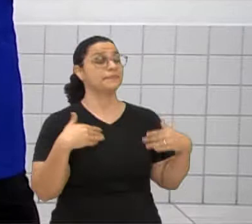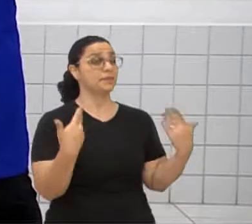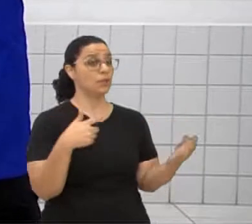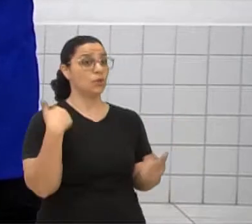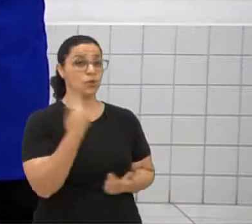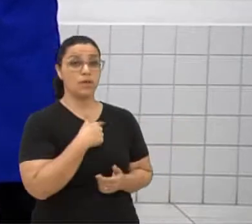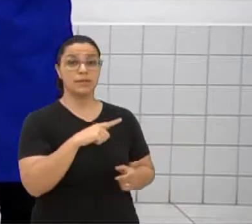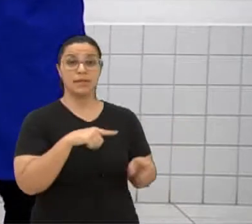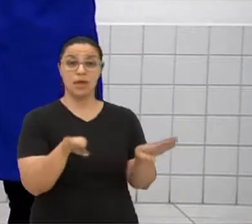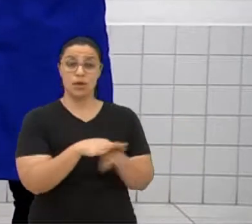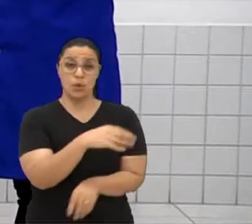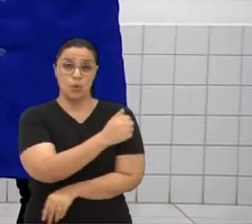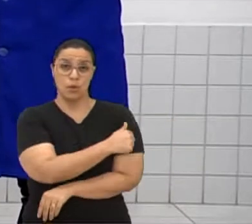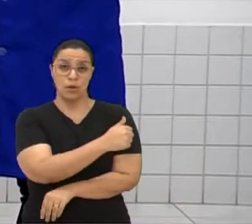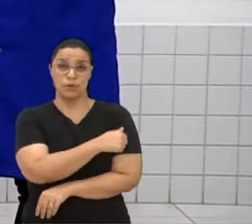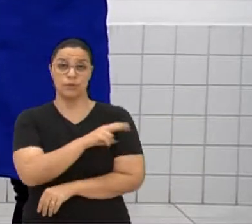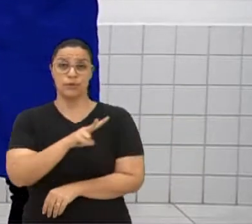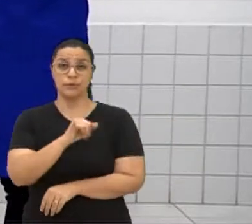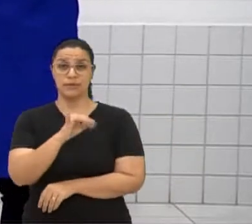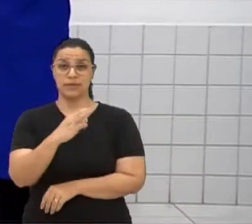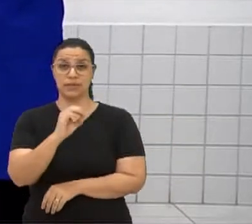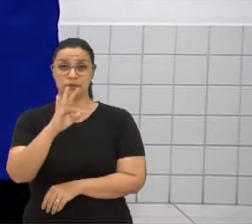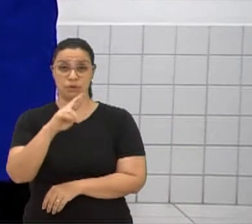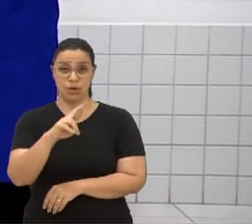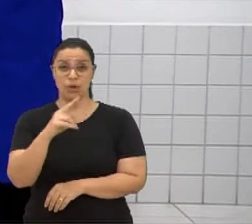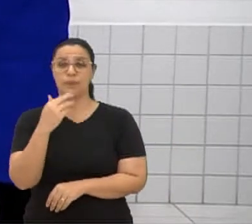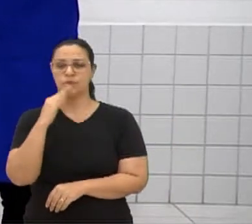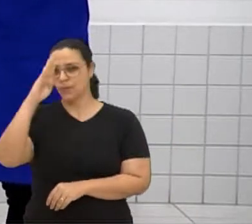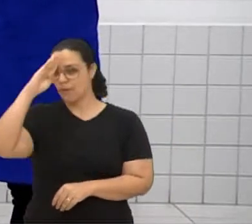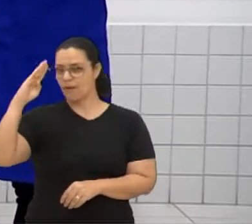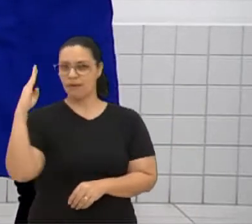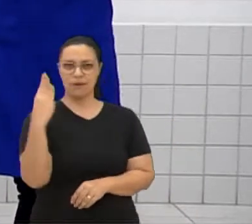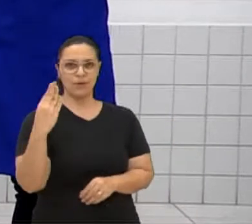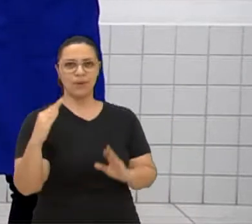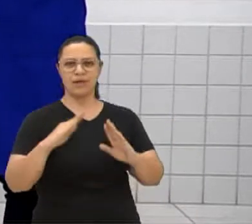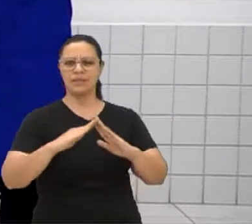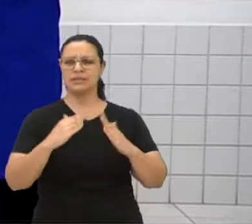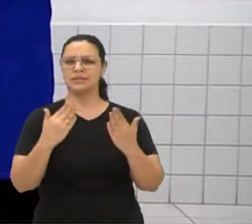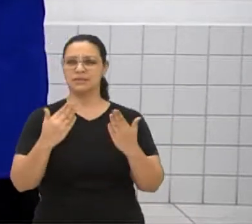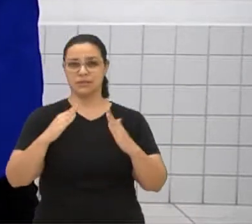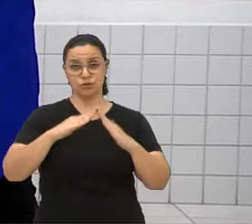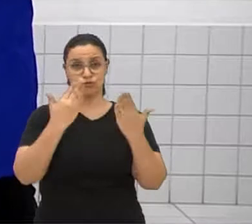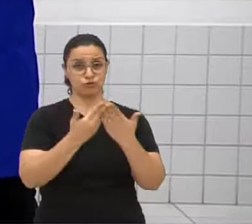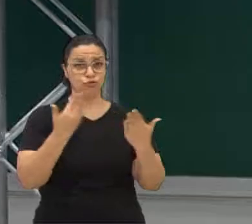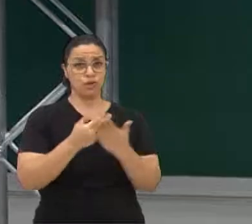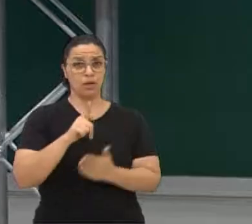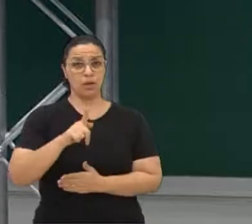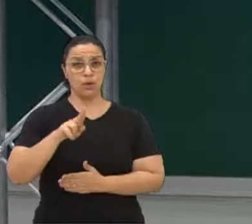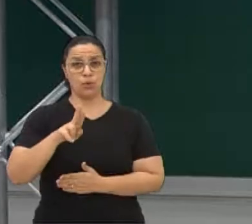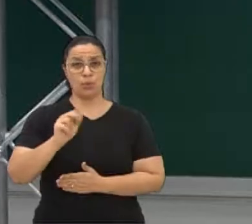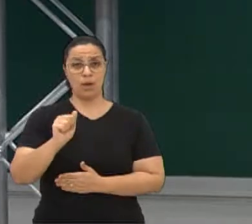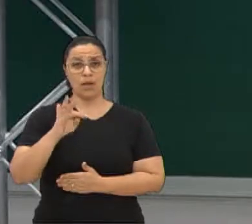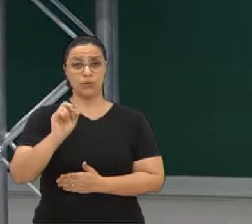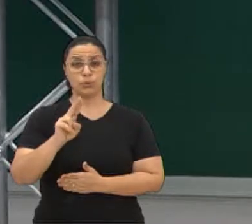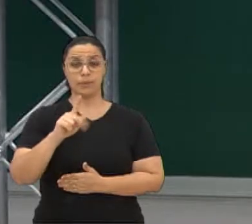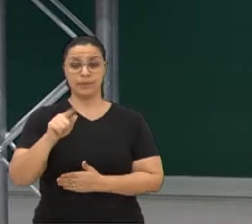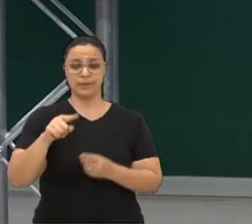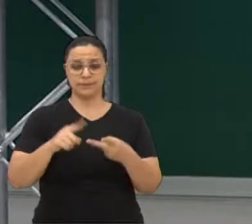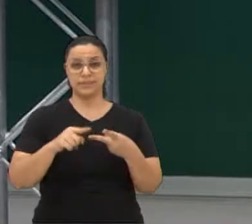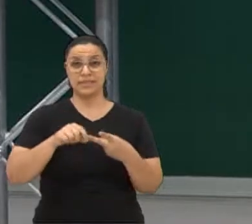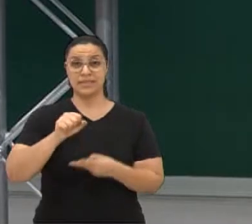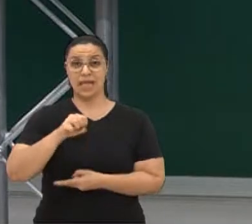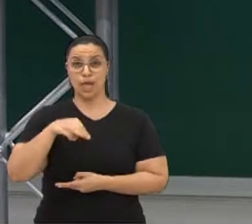aí feita temos aqui o aluno Vitor e pediu um Hello para o colégio Guatupê que mais a